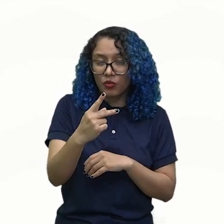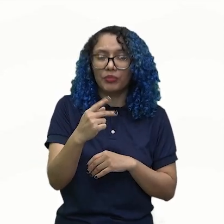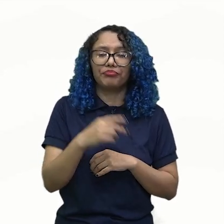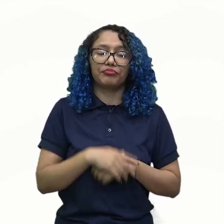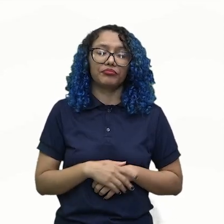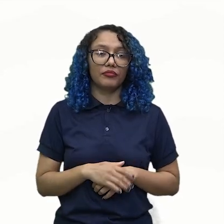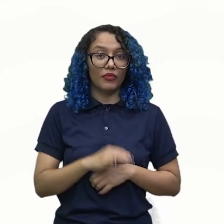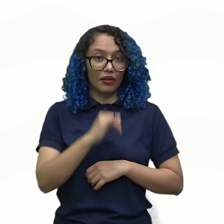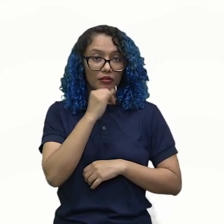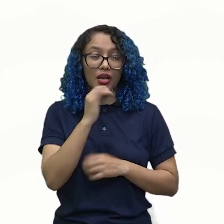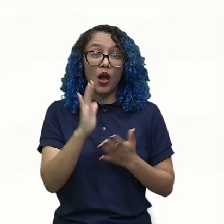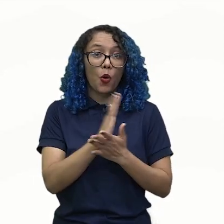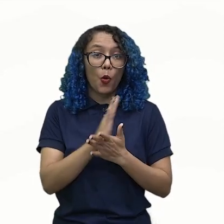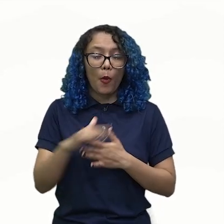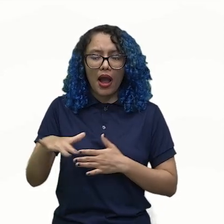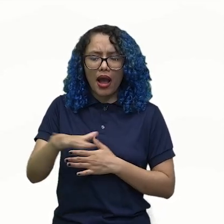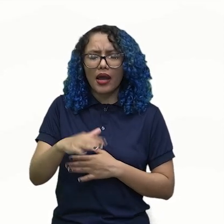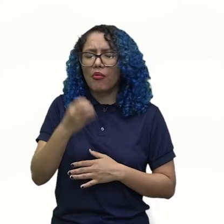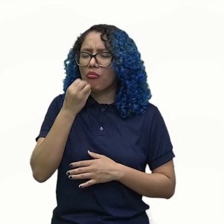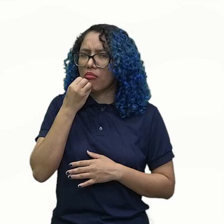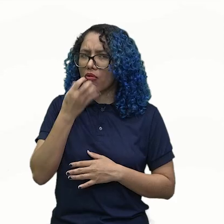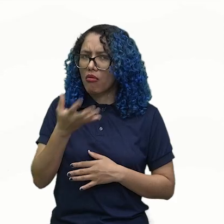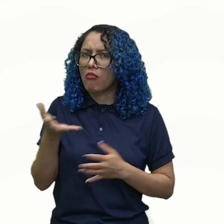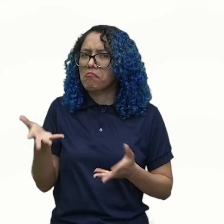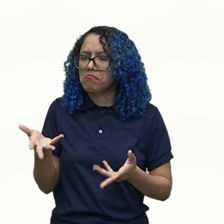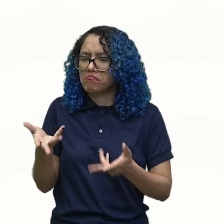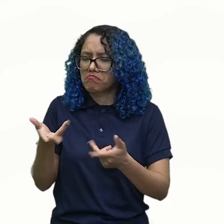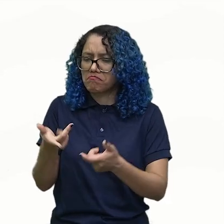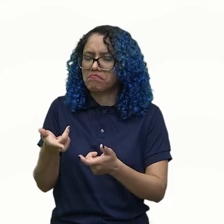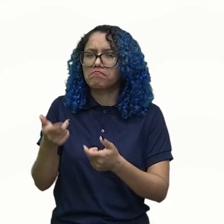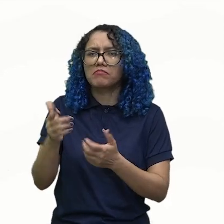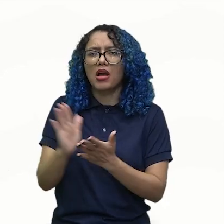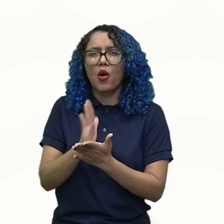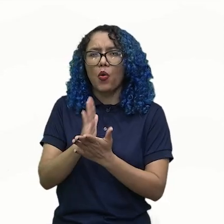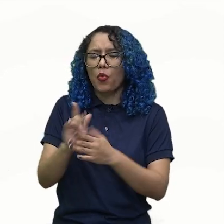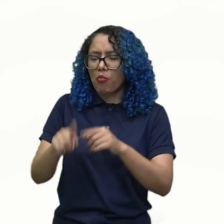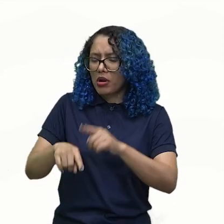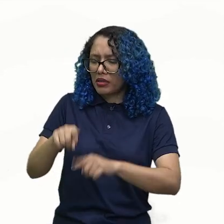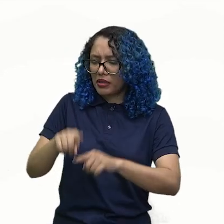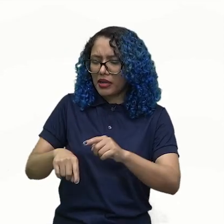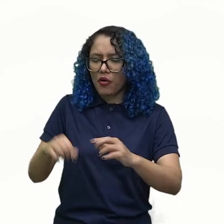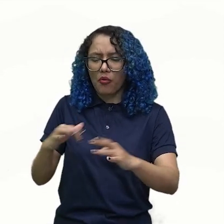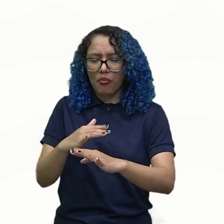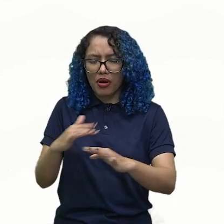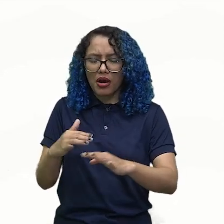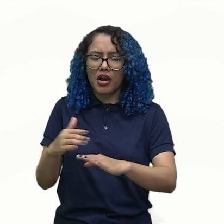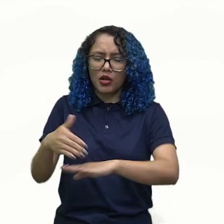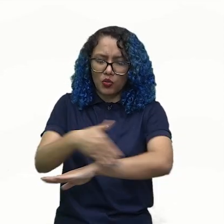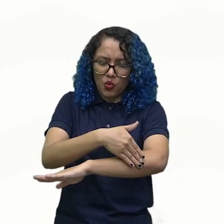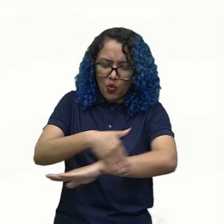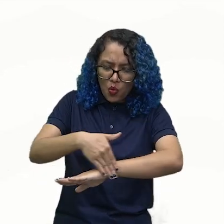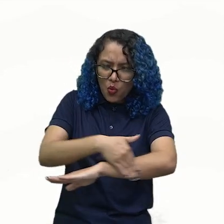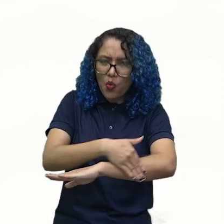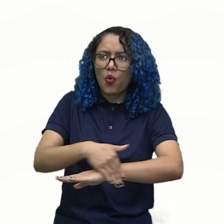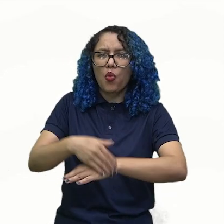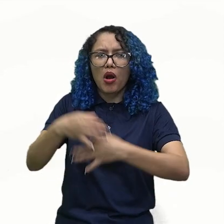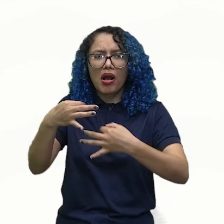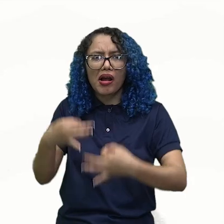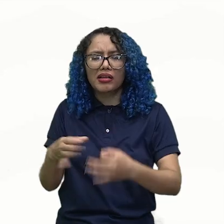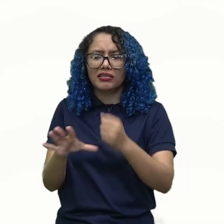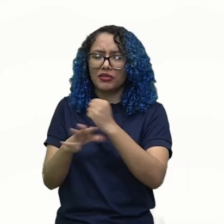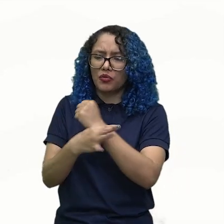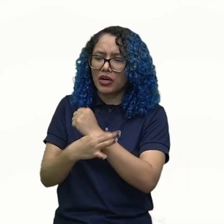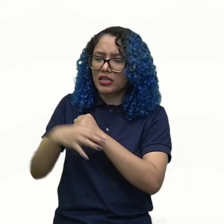uma região que é melhorzinha, né? Que tem melhores equipamentos urbanos, tem pavimentação asfáltica, tem